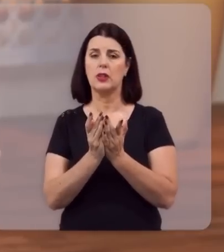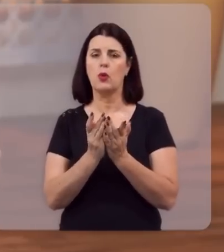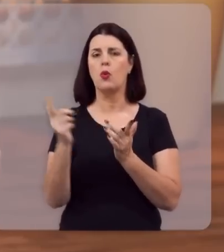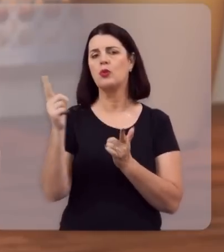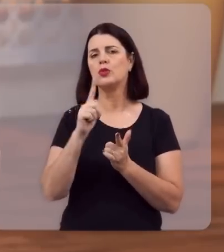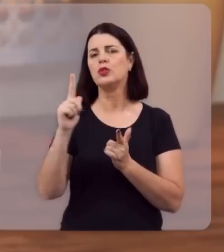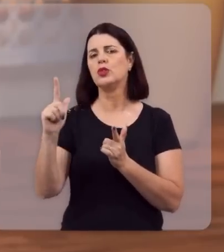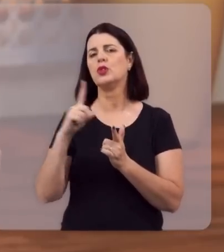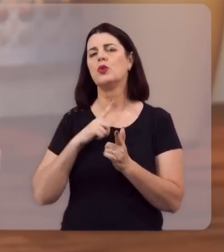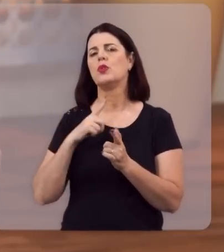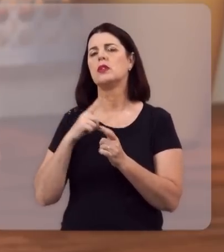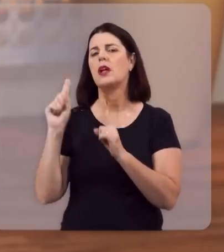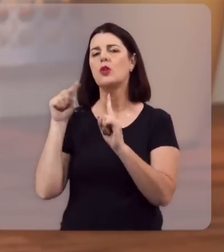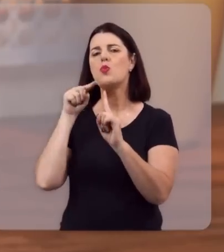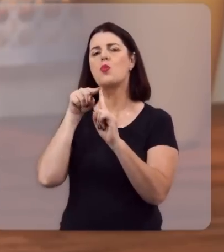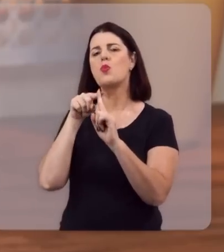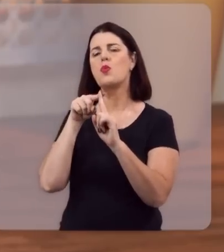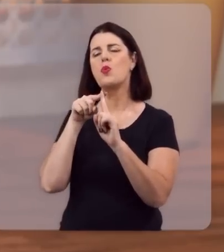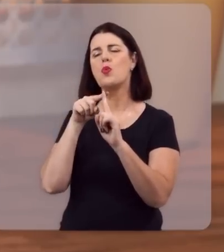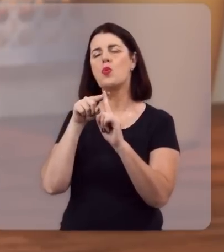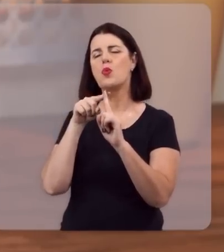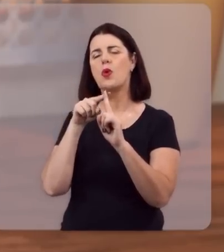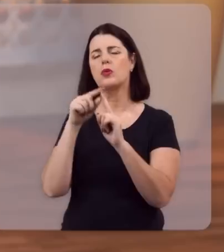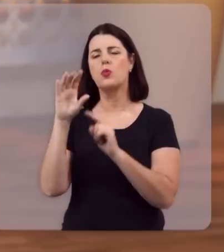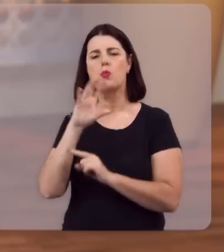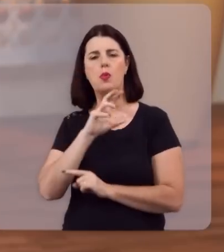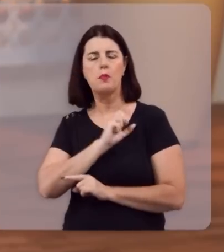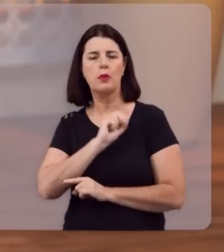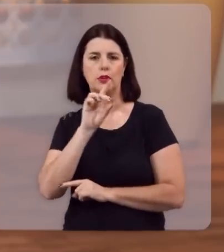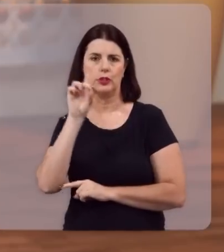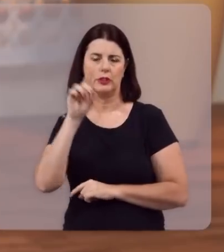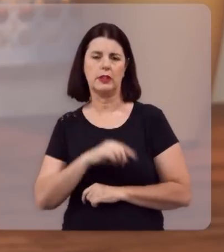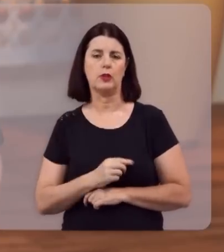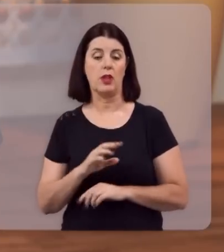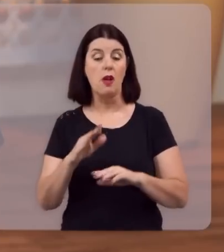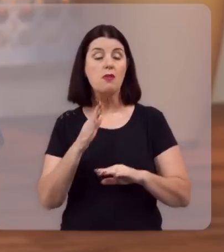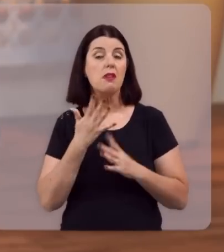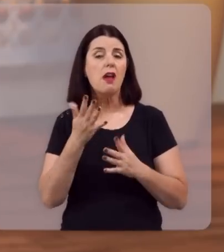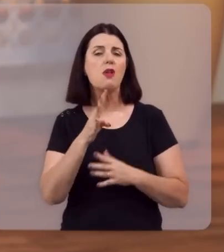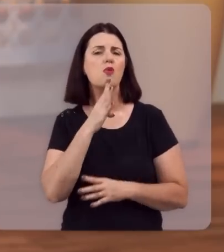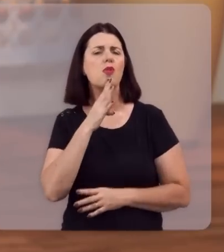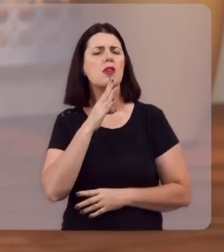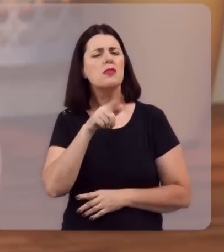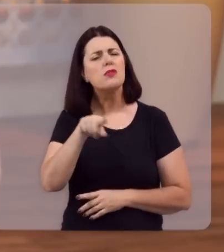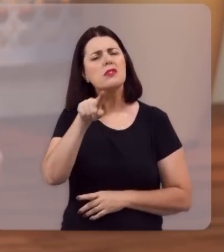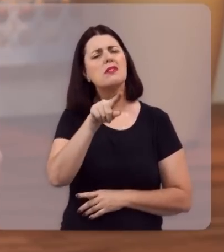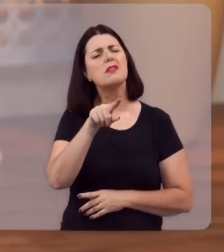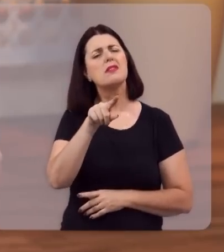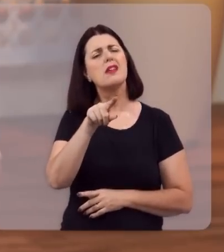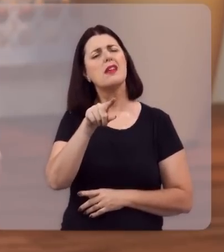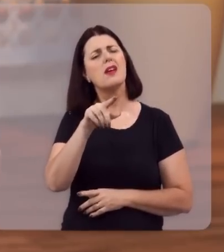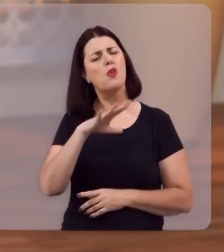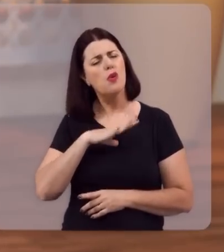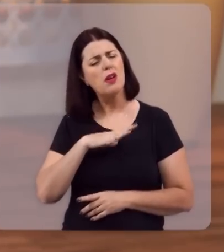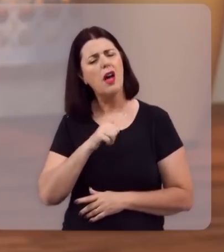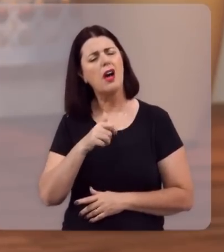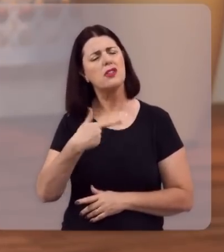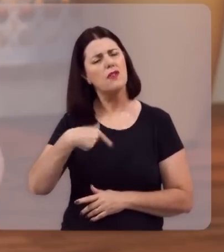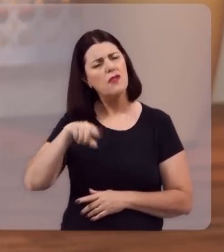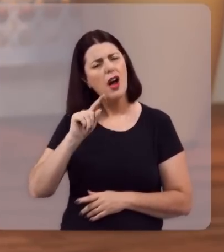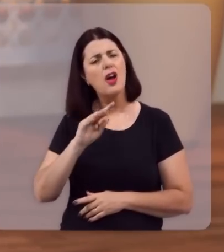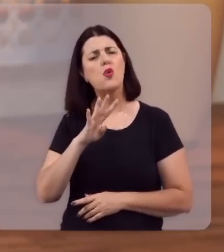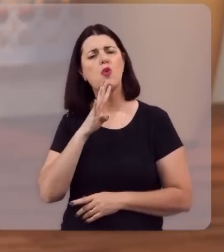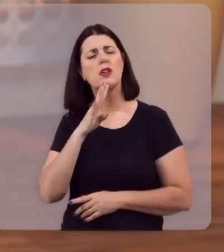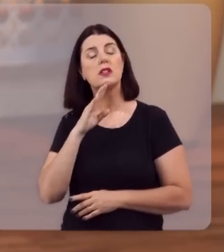objeto do amor e do cuidado de Deus é por isso que eu quero encorajar você a conhecer esse amor de Deus assim